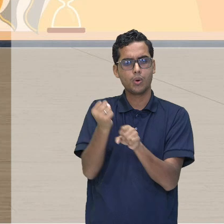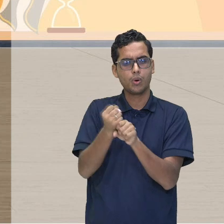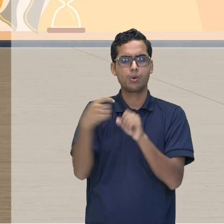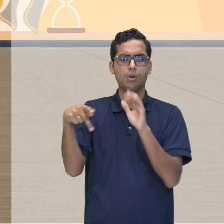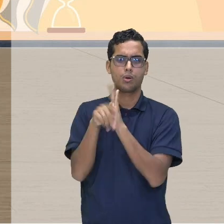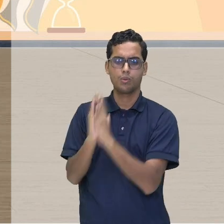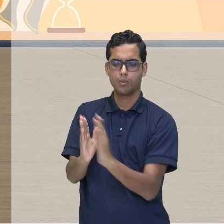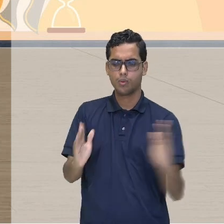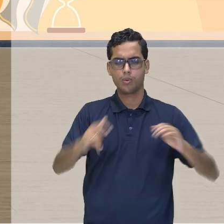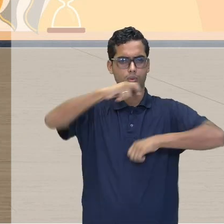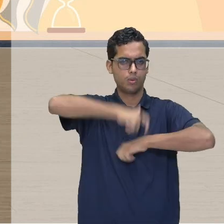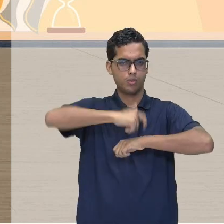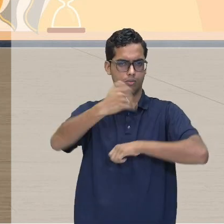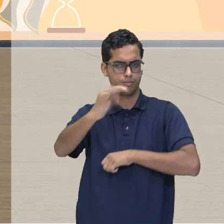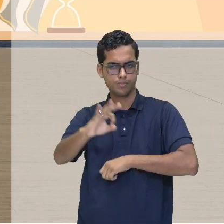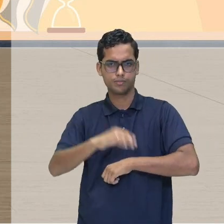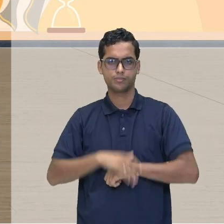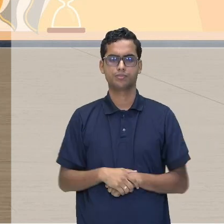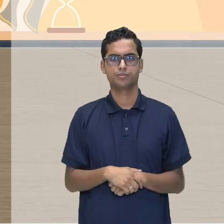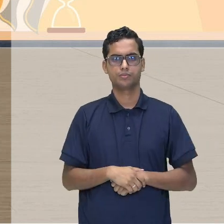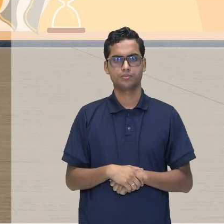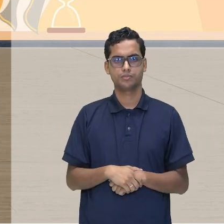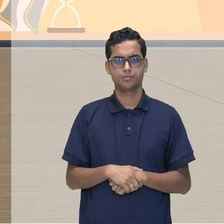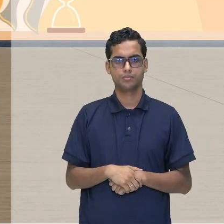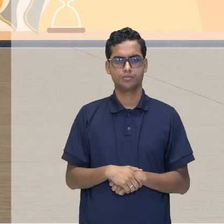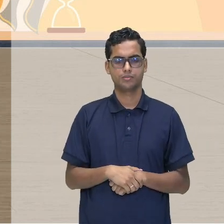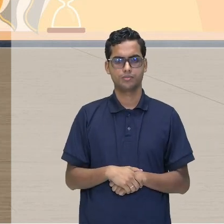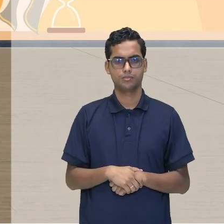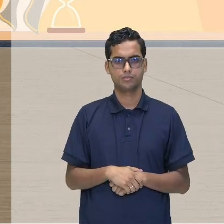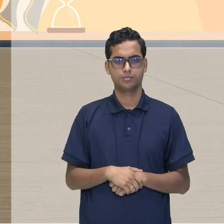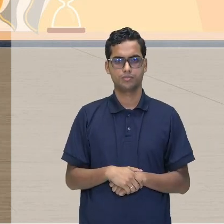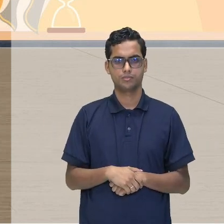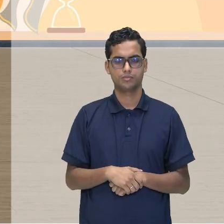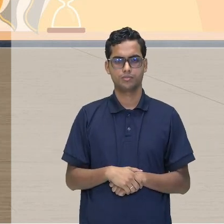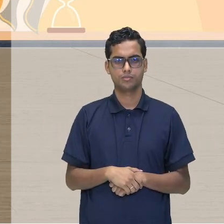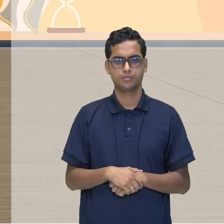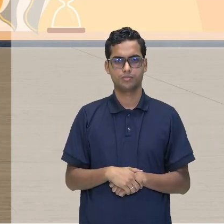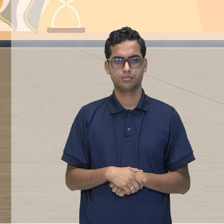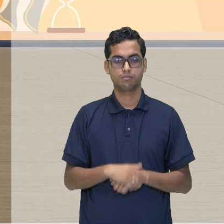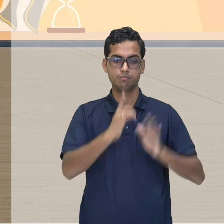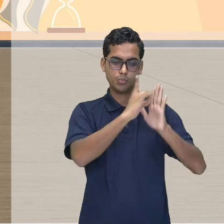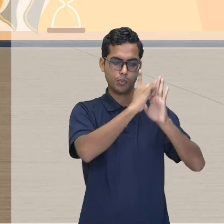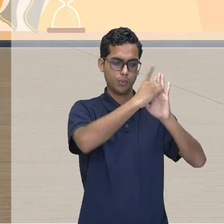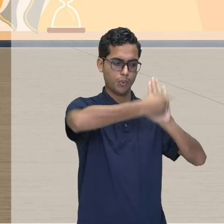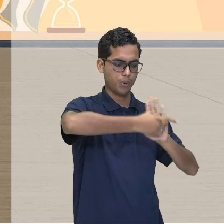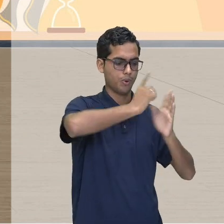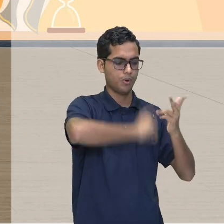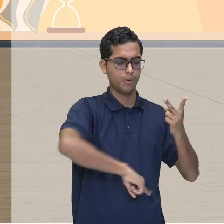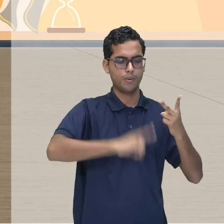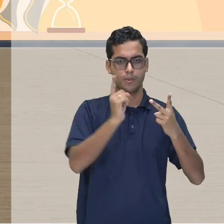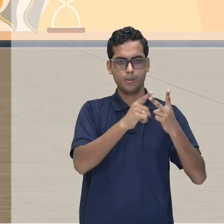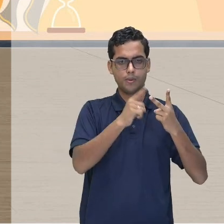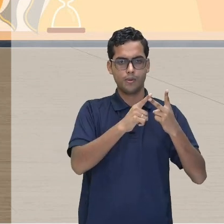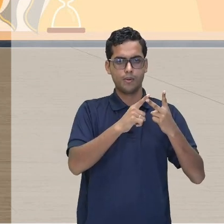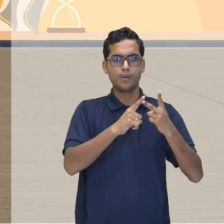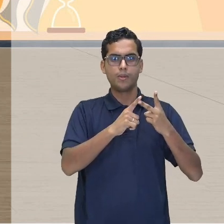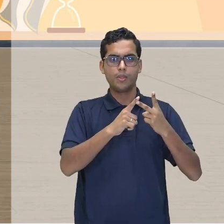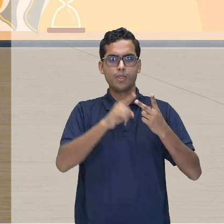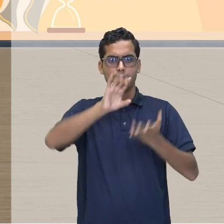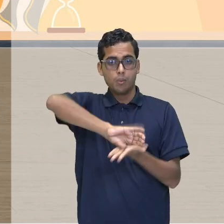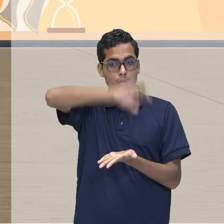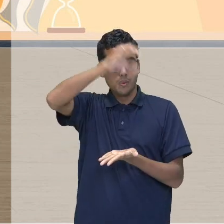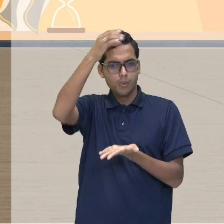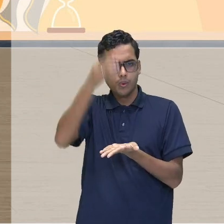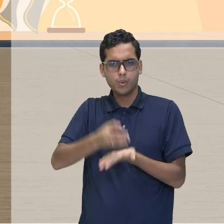do tempo. Além do relógio e da ampulheta, nós também temos um outro objeto que até os dias de